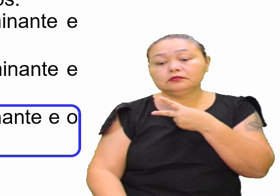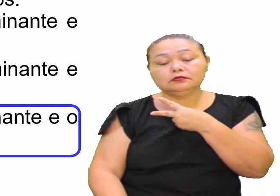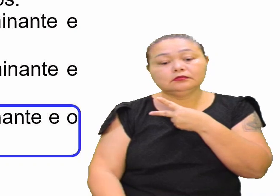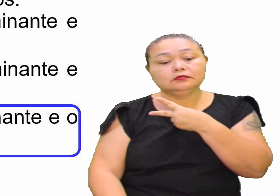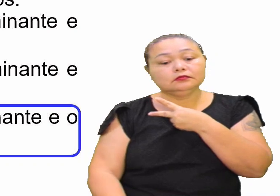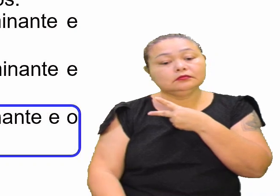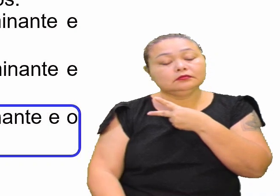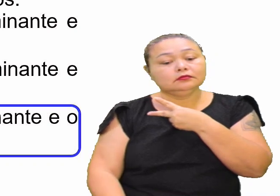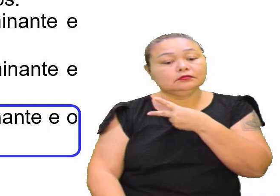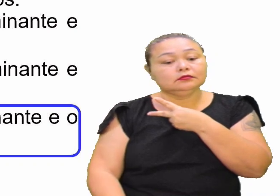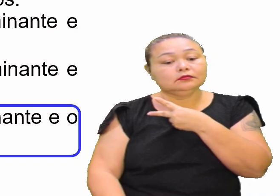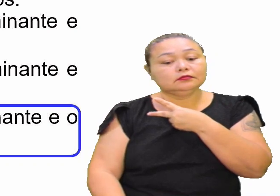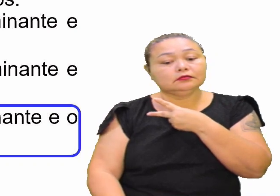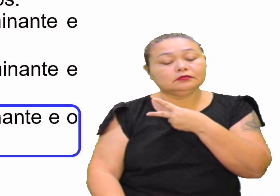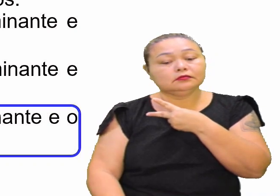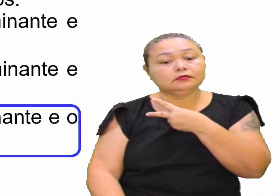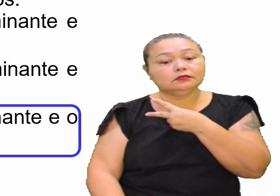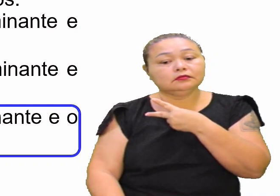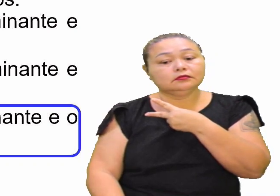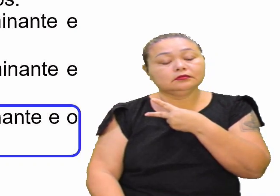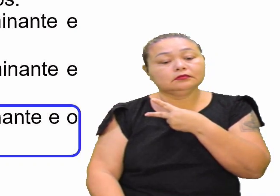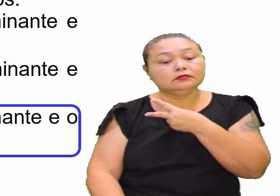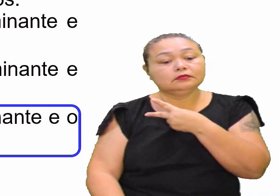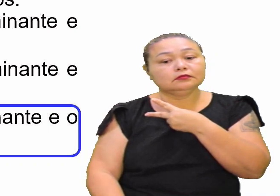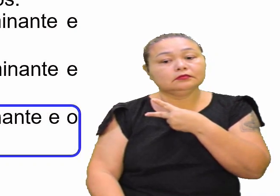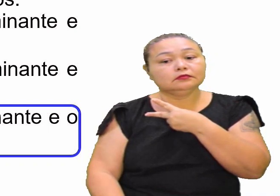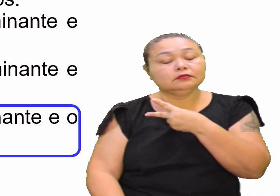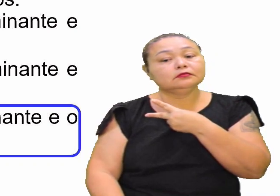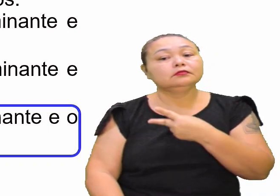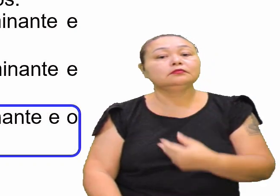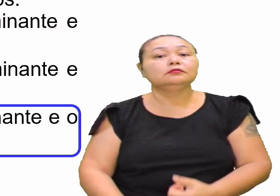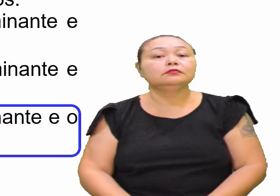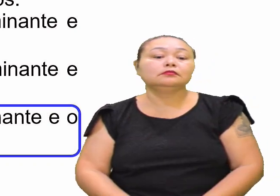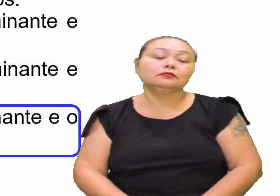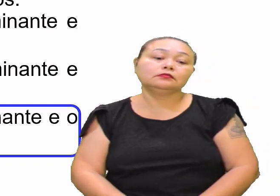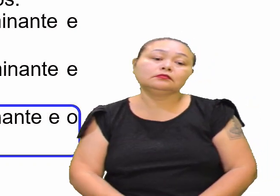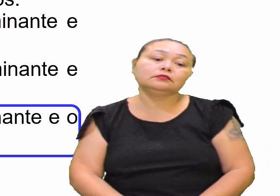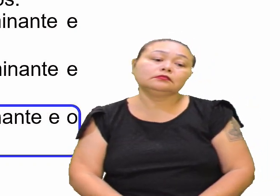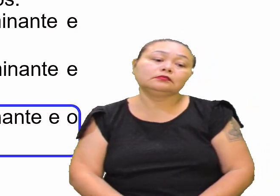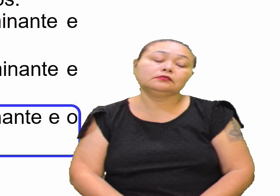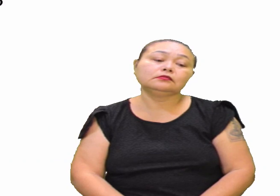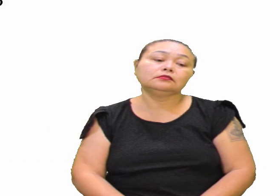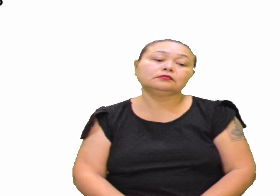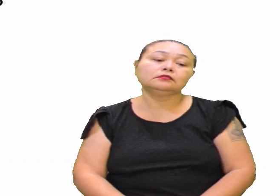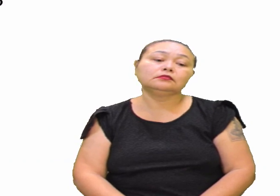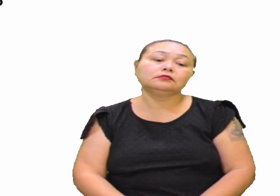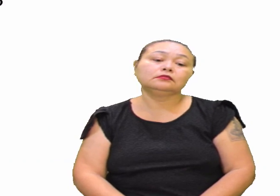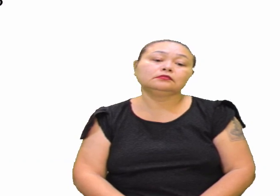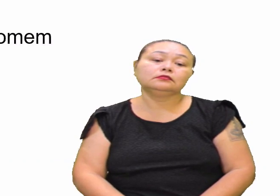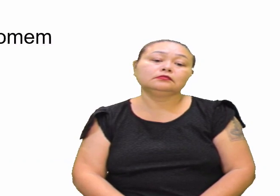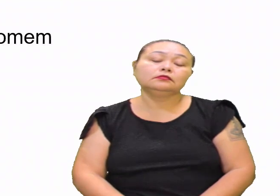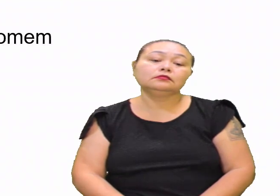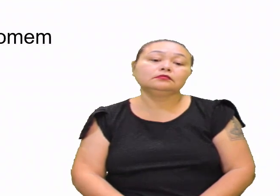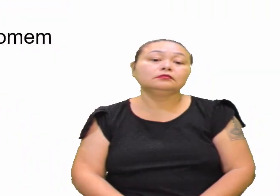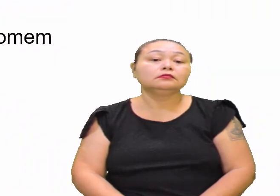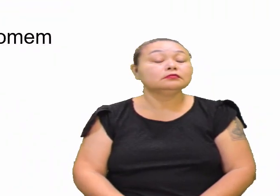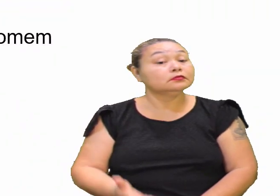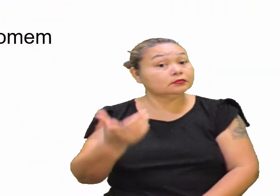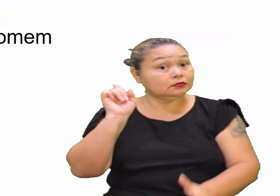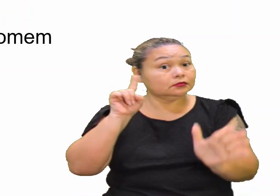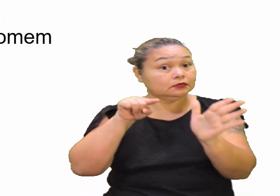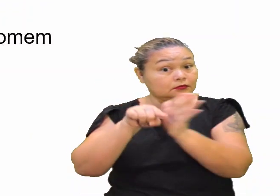ser definido porque ele pode ter recebido um do pai e outro da mãe. É verdade, não pode ser definido